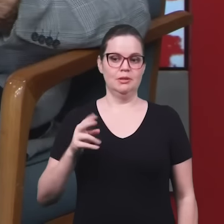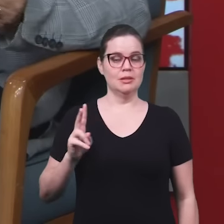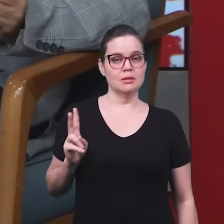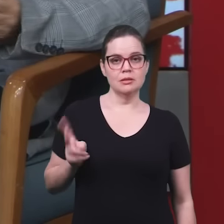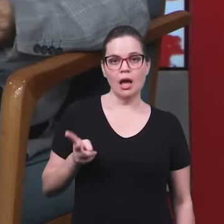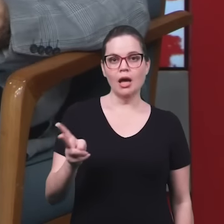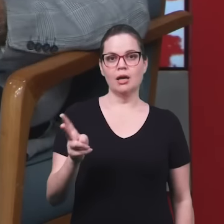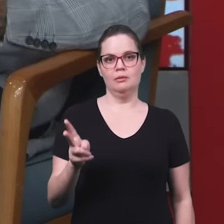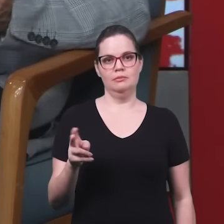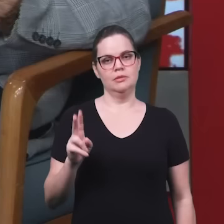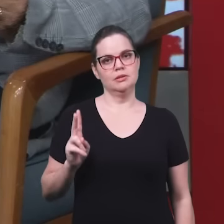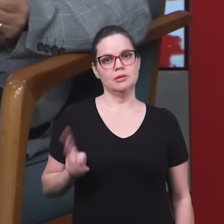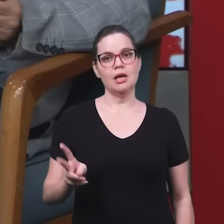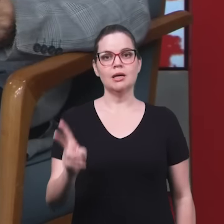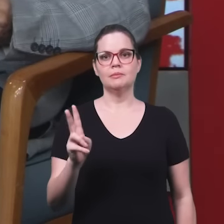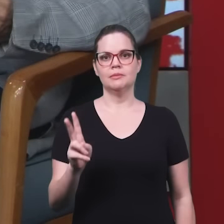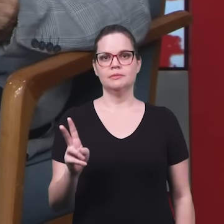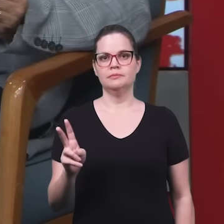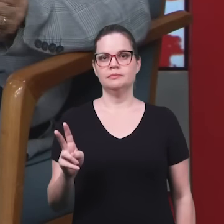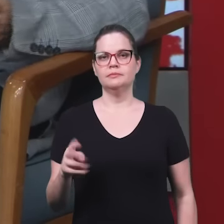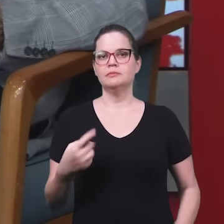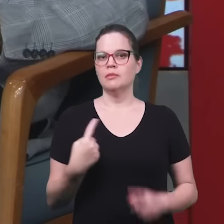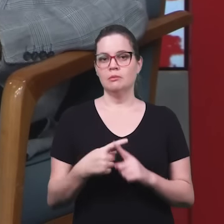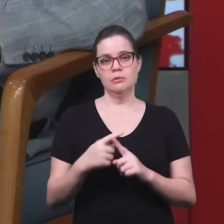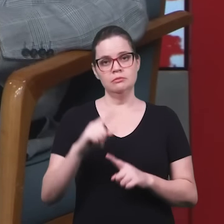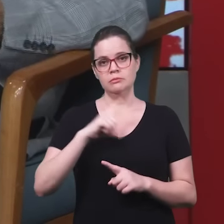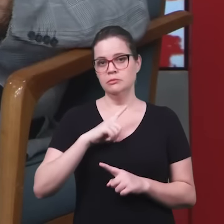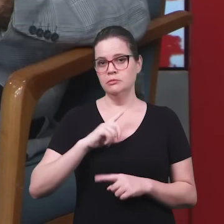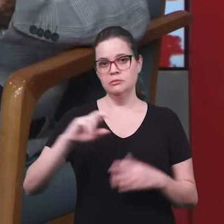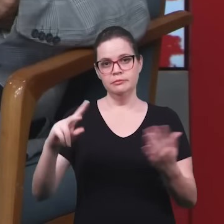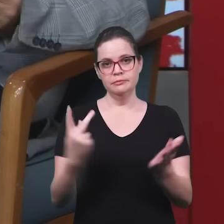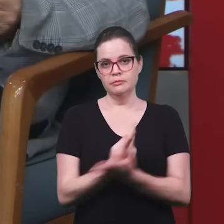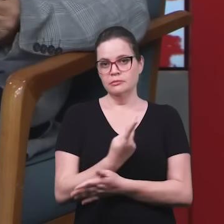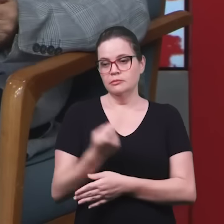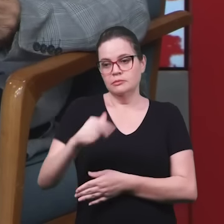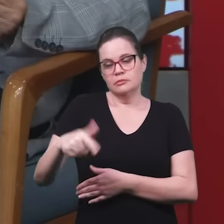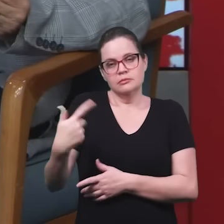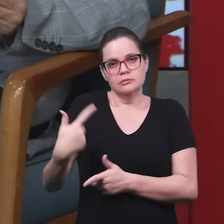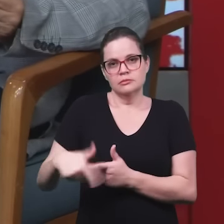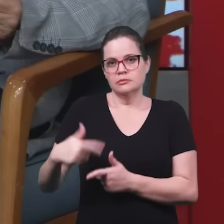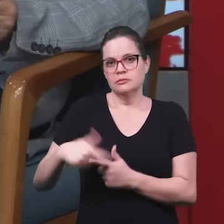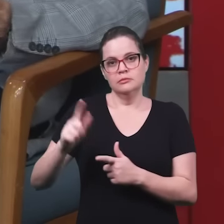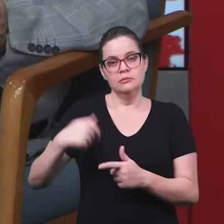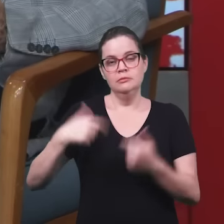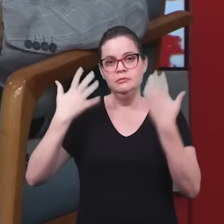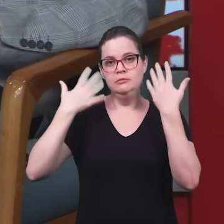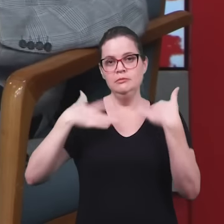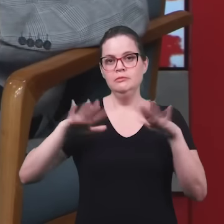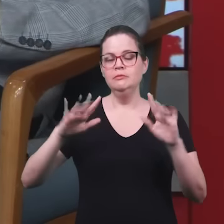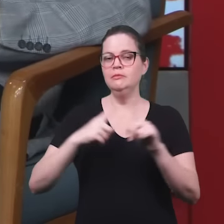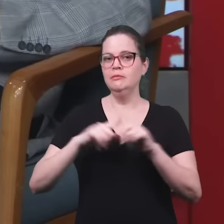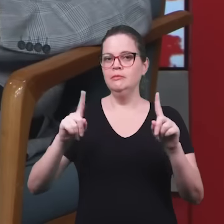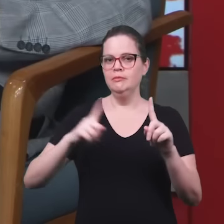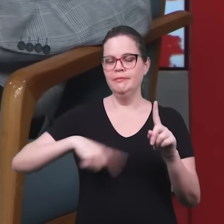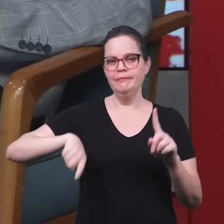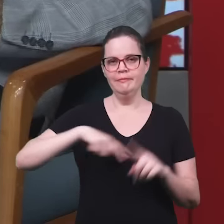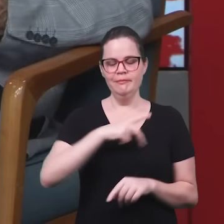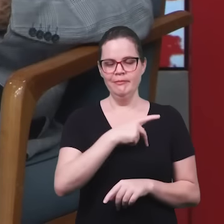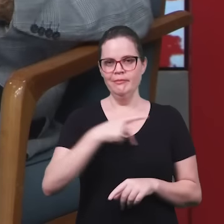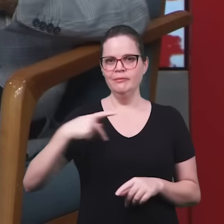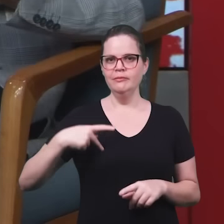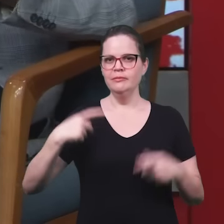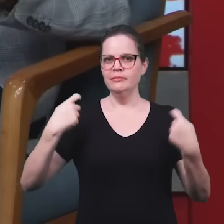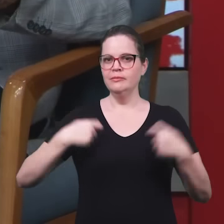tem as alterações normais, naturais. Então, isso é um trabalho que o ministério tem que